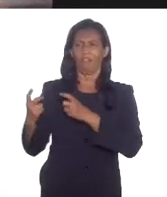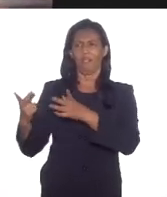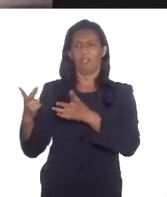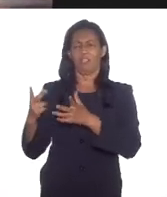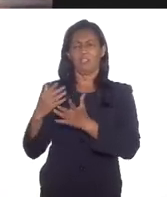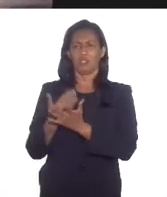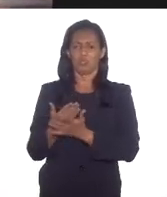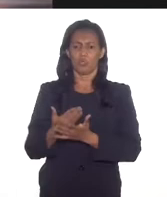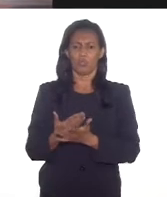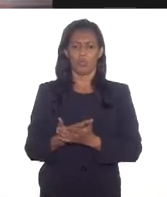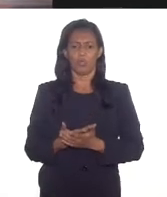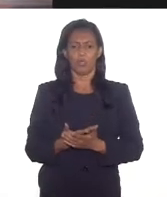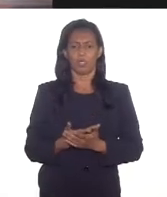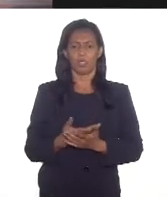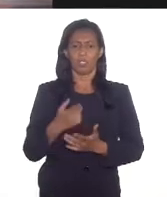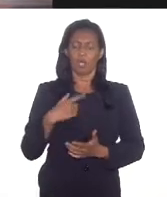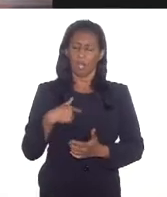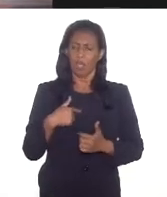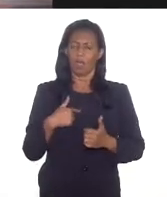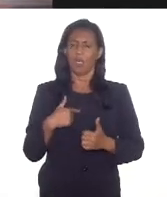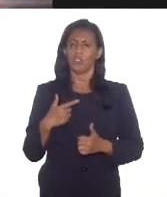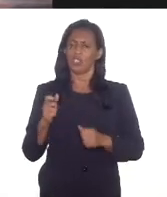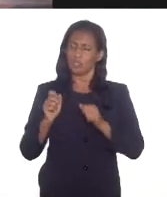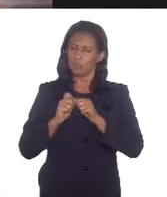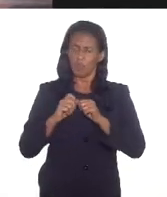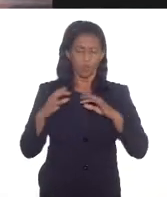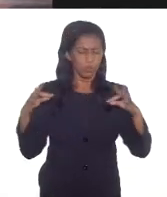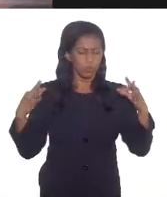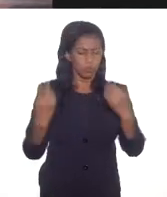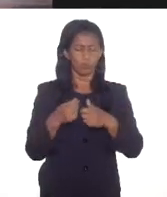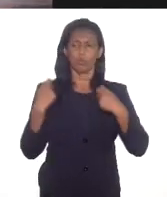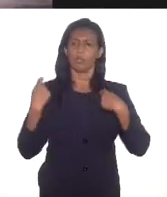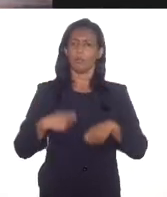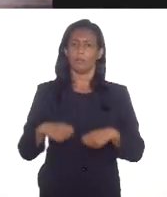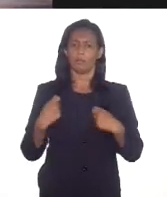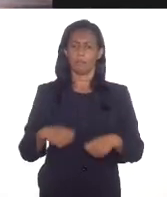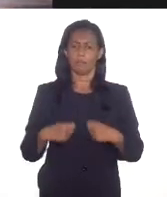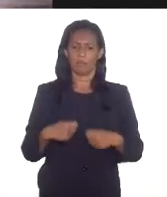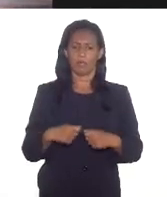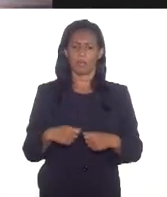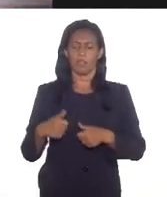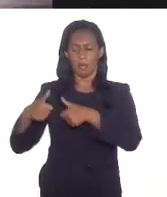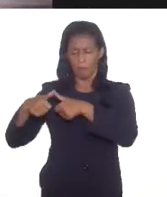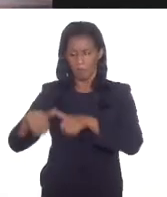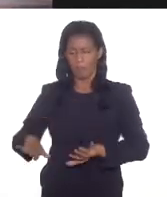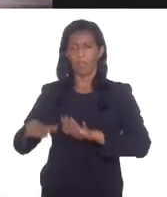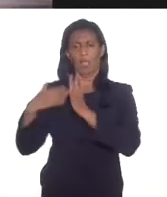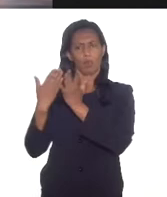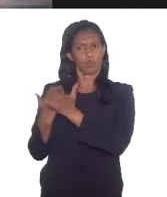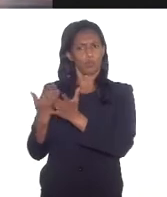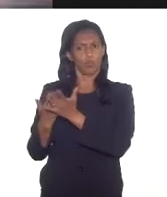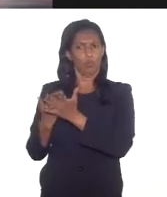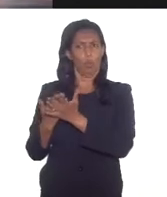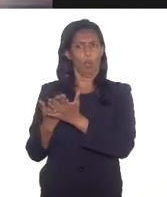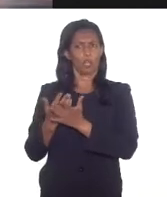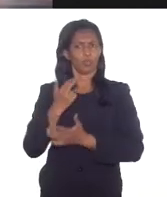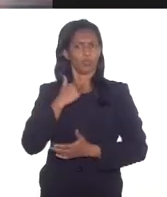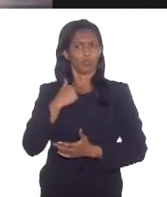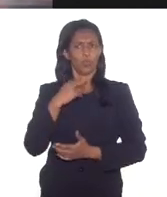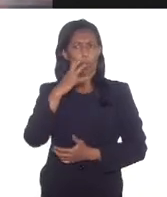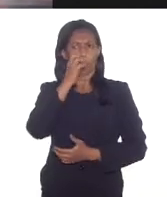depender da gente, a gente faz tudo que for possível, porque nós não temos papa na